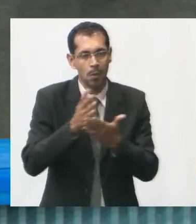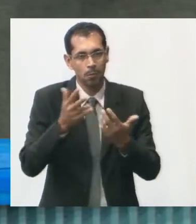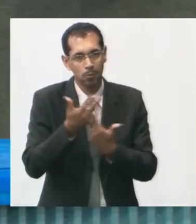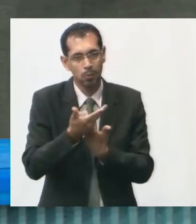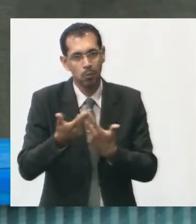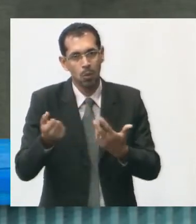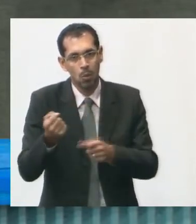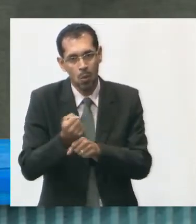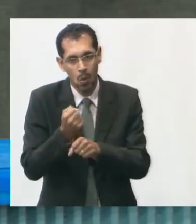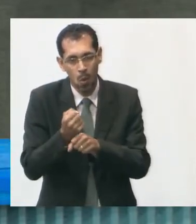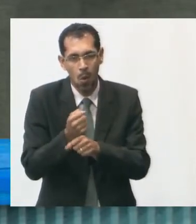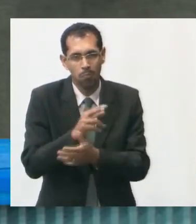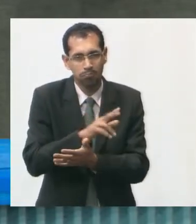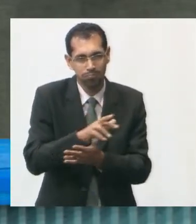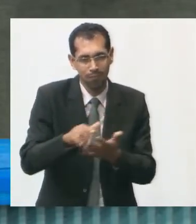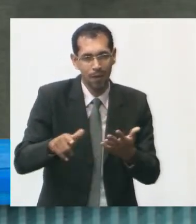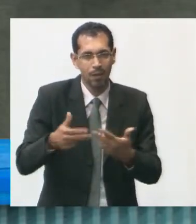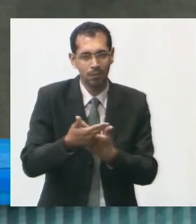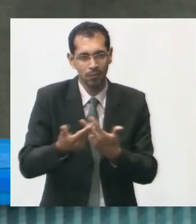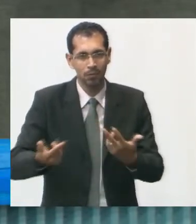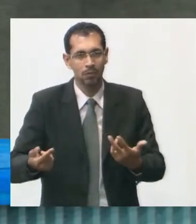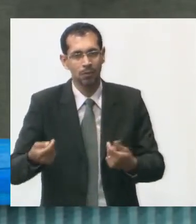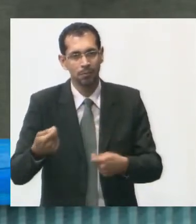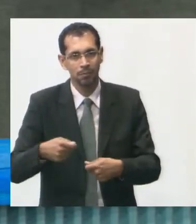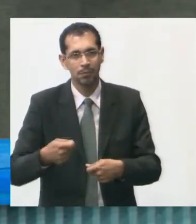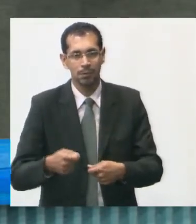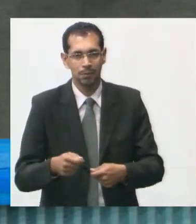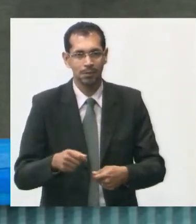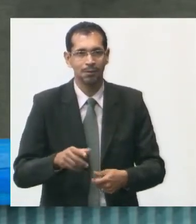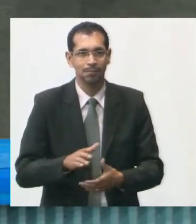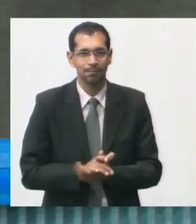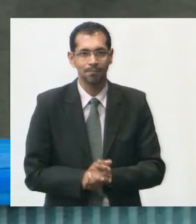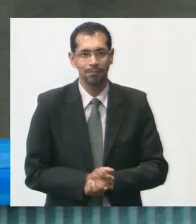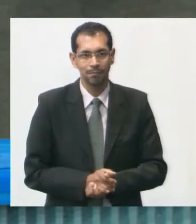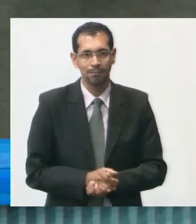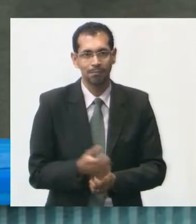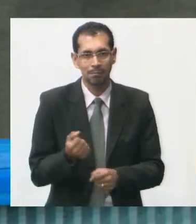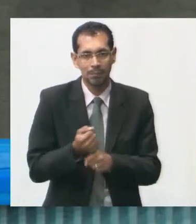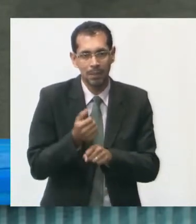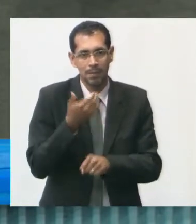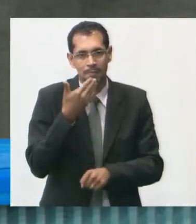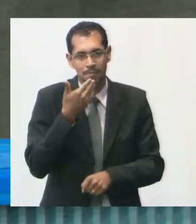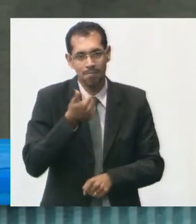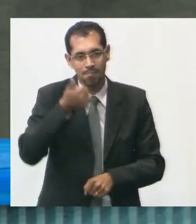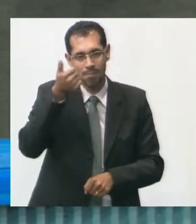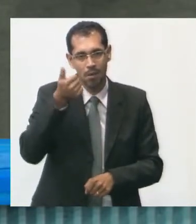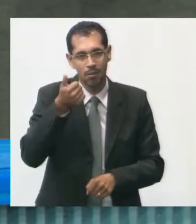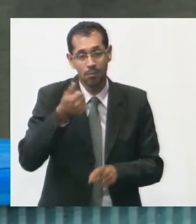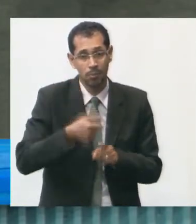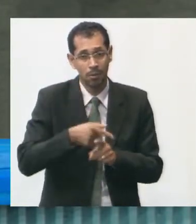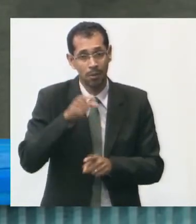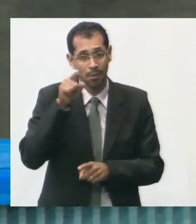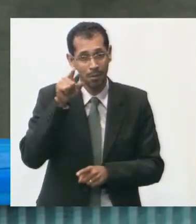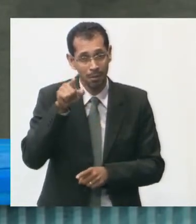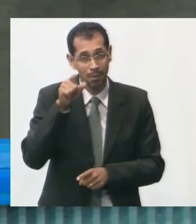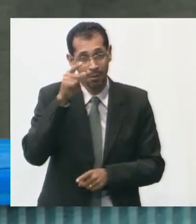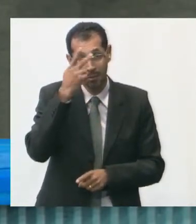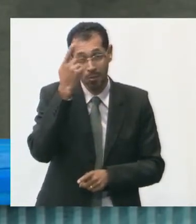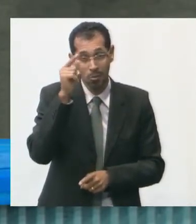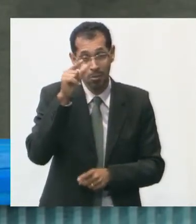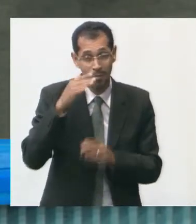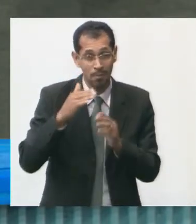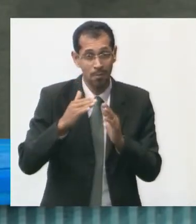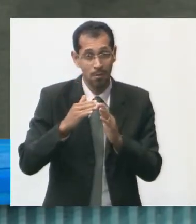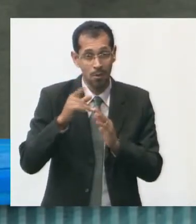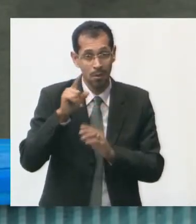do poder público naquele local, fazendo as melhorias que aquela população que também paga o seu imposto necessita.